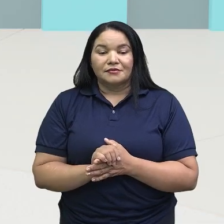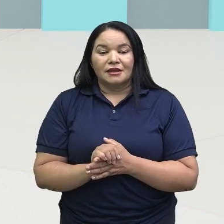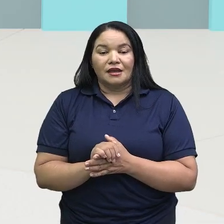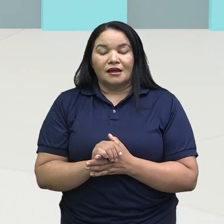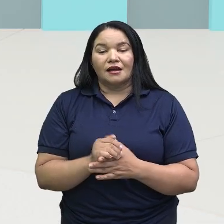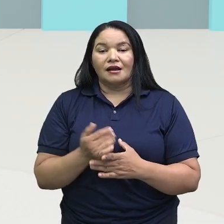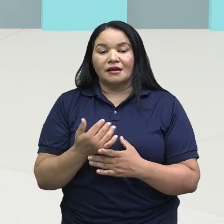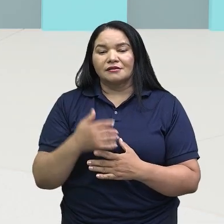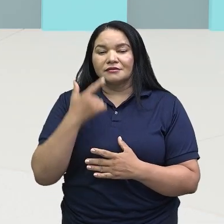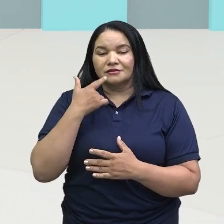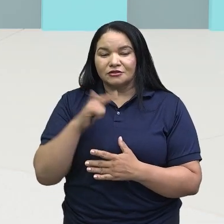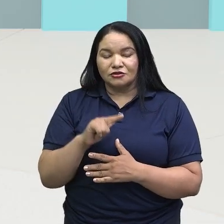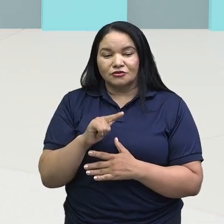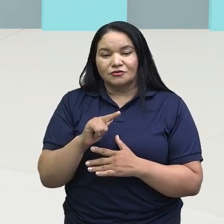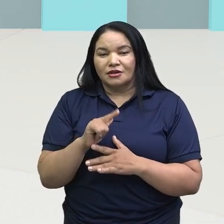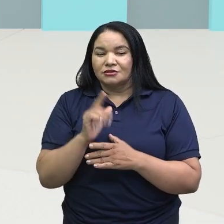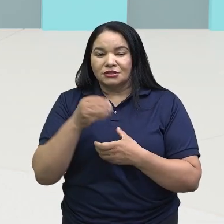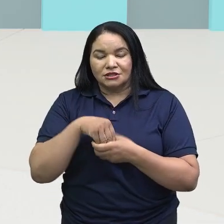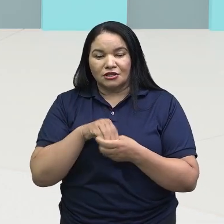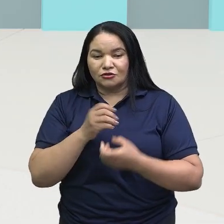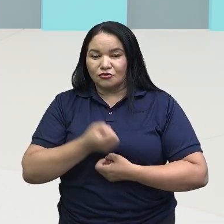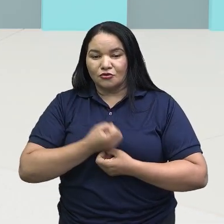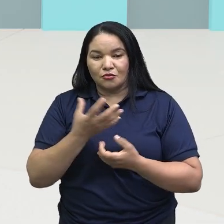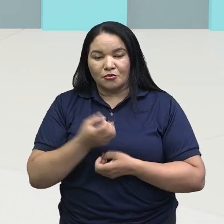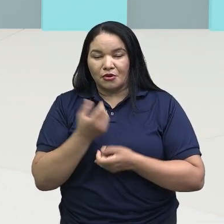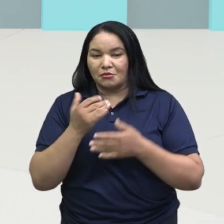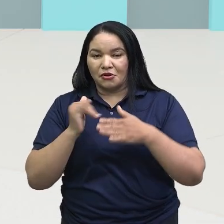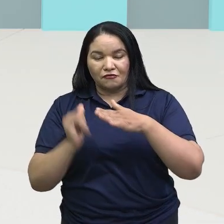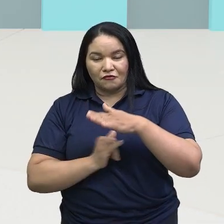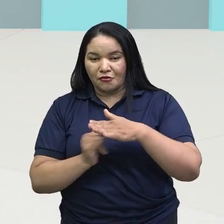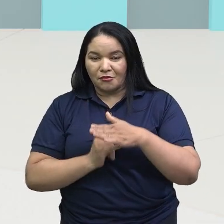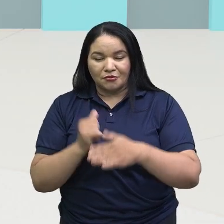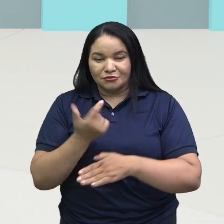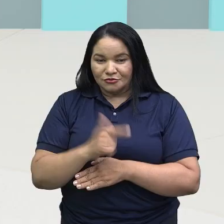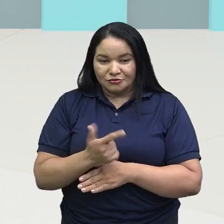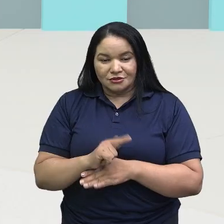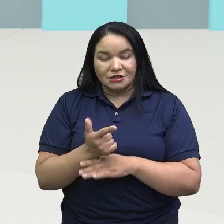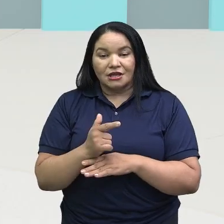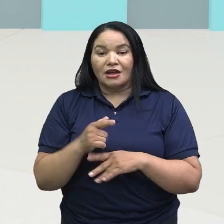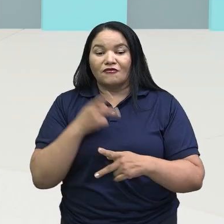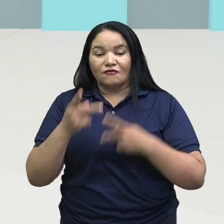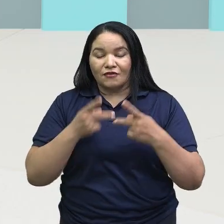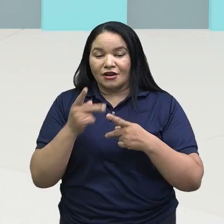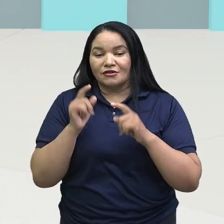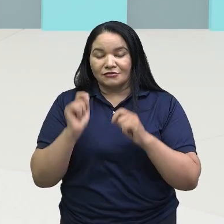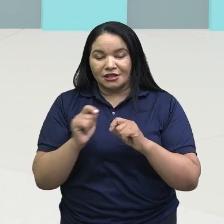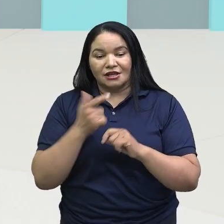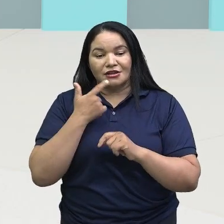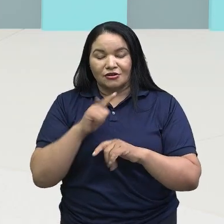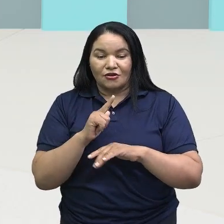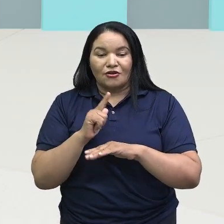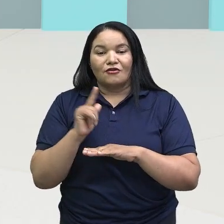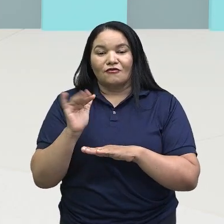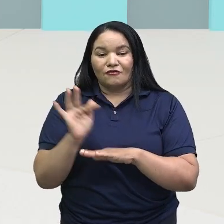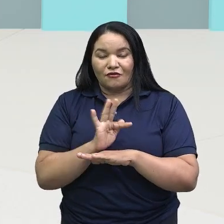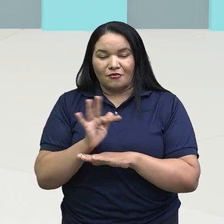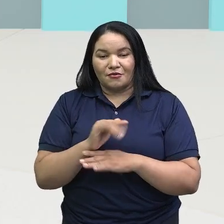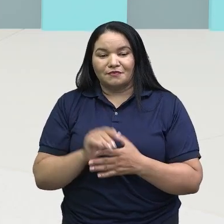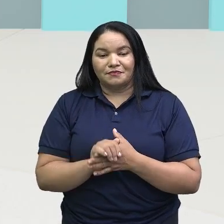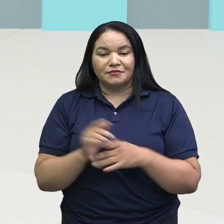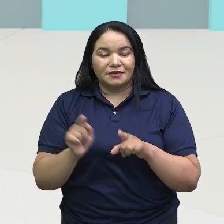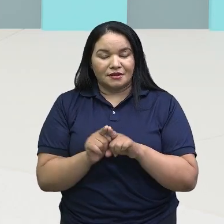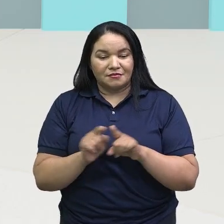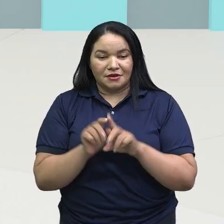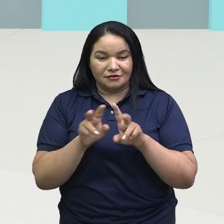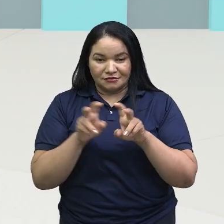coloquial, né, dentro de um poema, nós não costumamos falar dessa forma, nós falamos mais da linguagem coloquial. O nosso tema tem